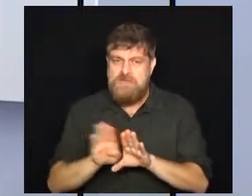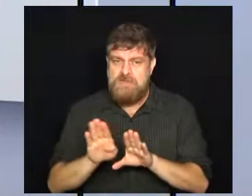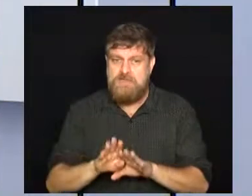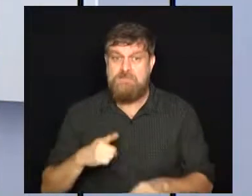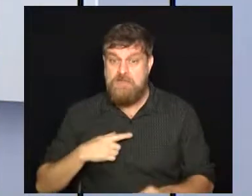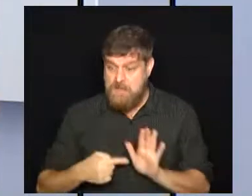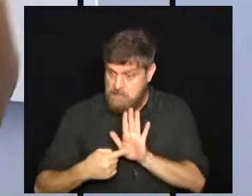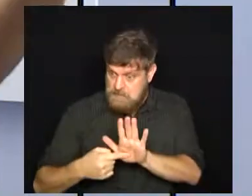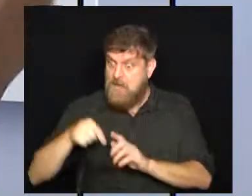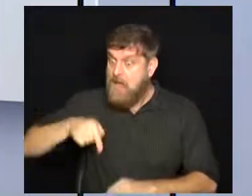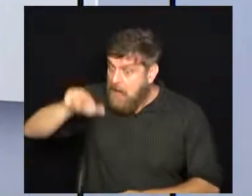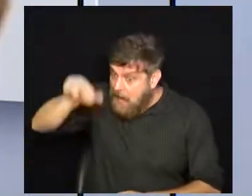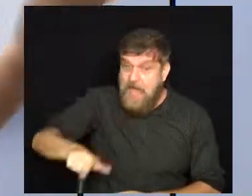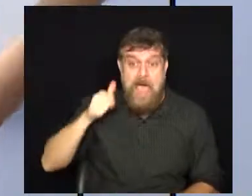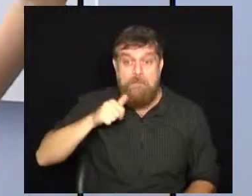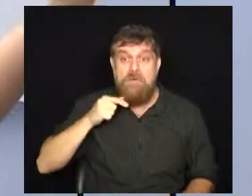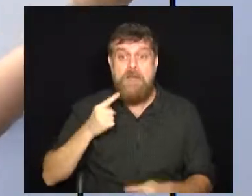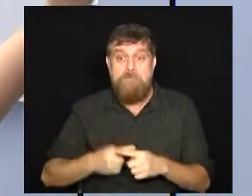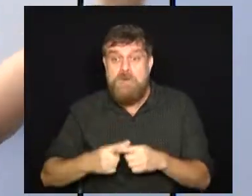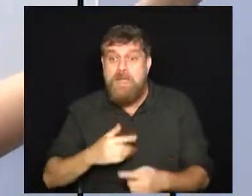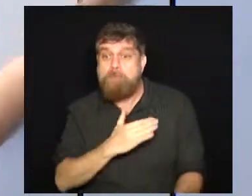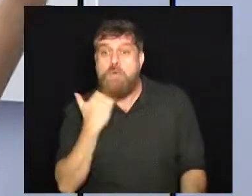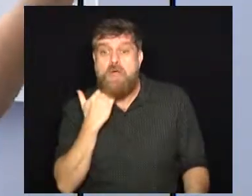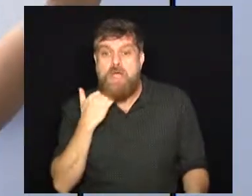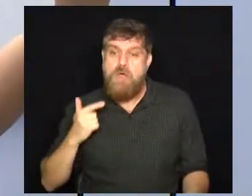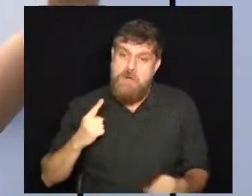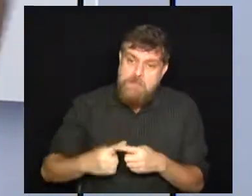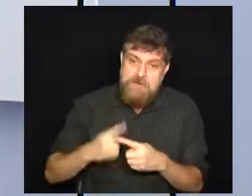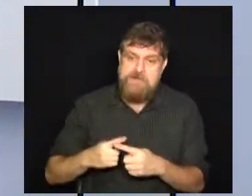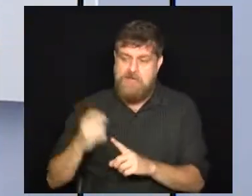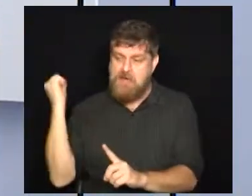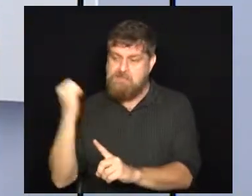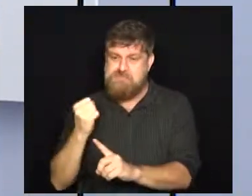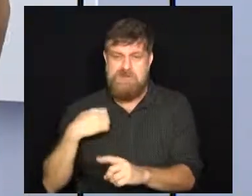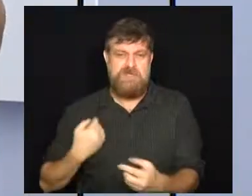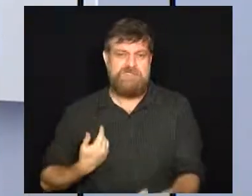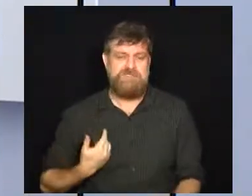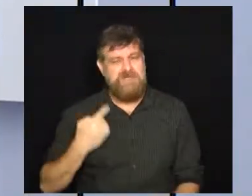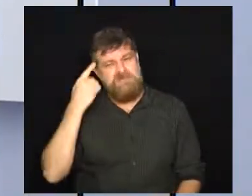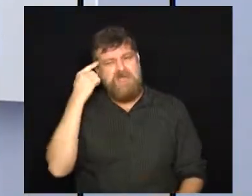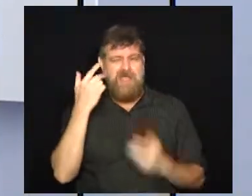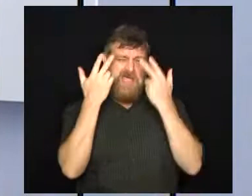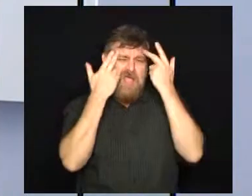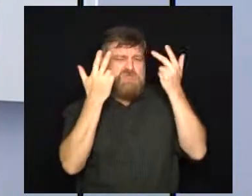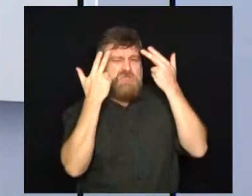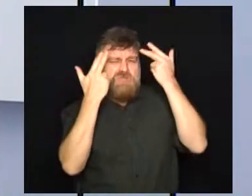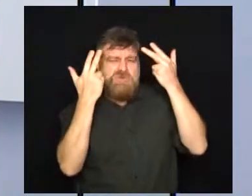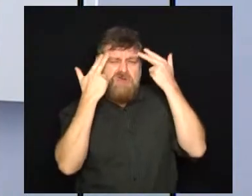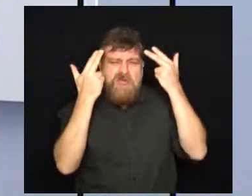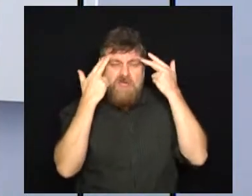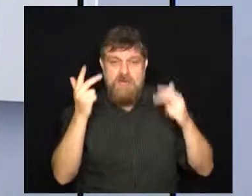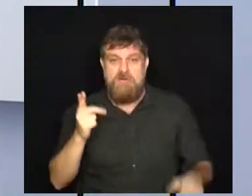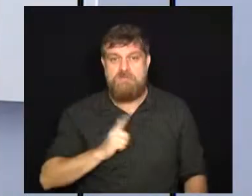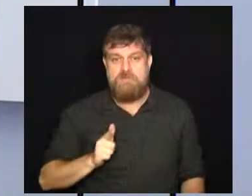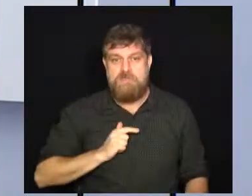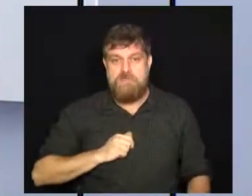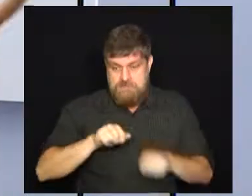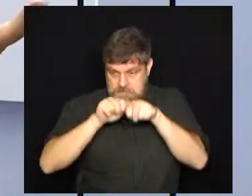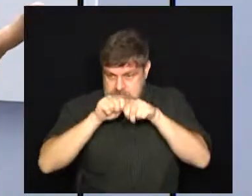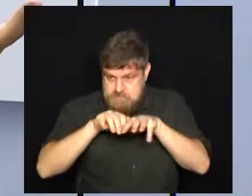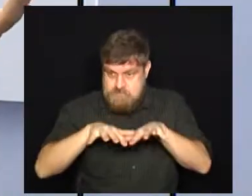como feminicídio. Hoje a gente acha que pode ser natural, né? Quer dizer, não, hoje o termo ganhou